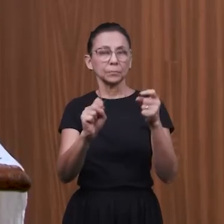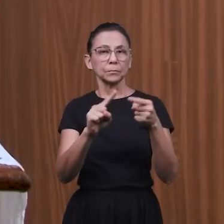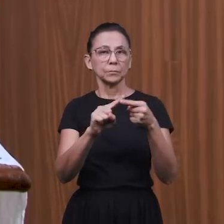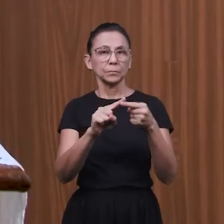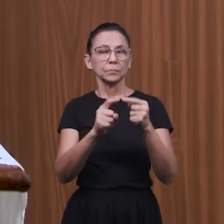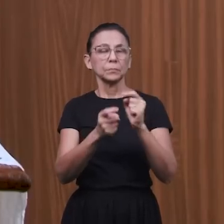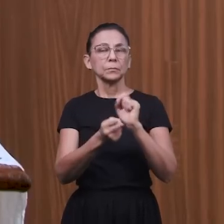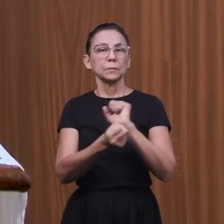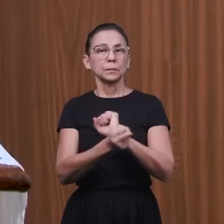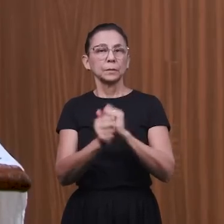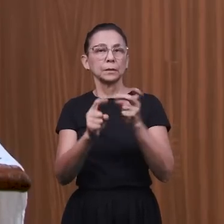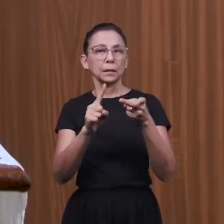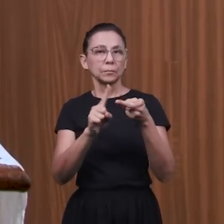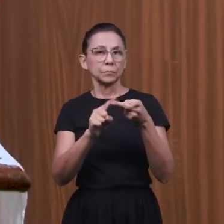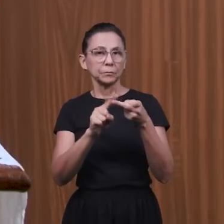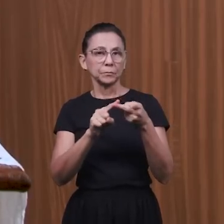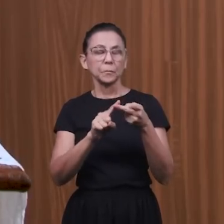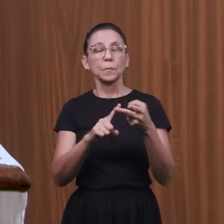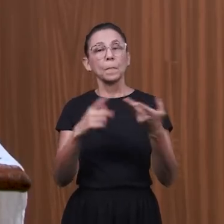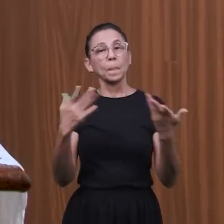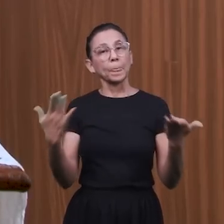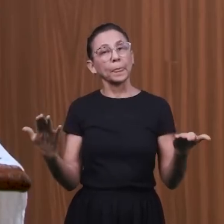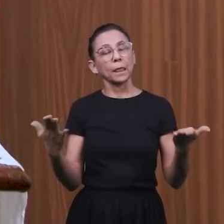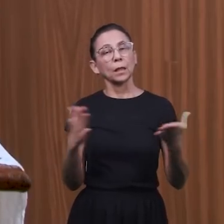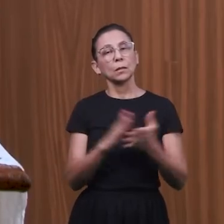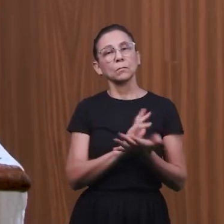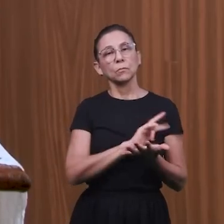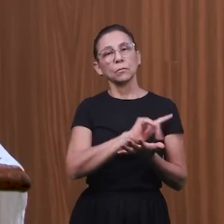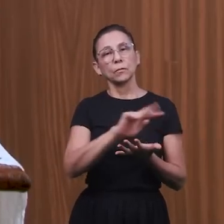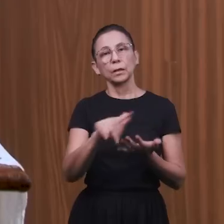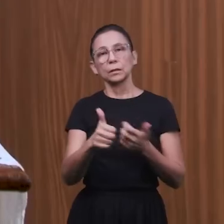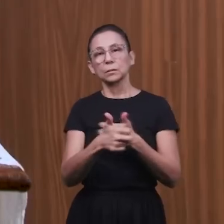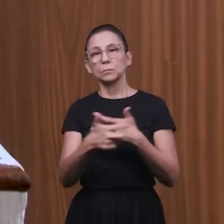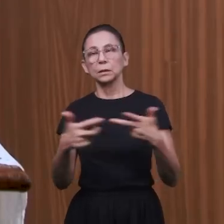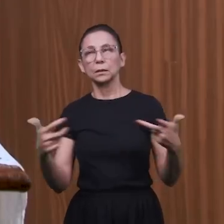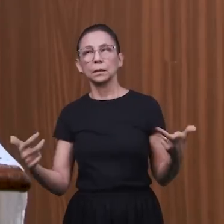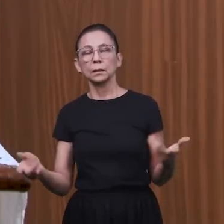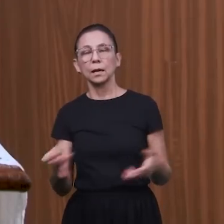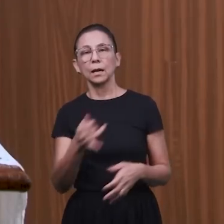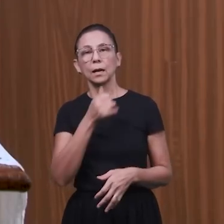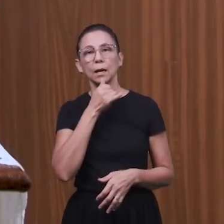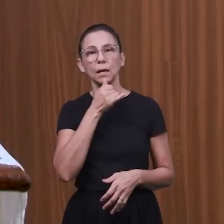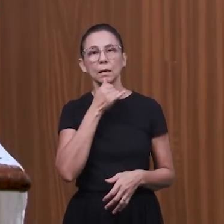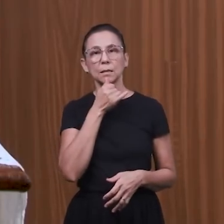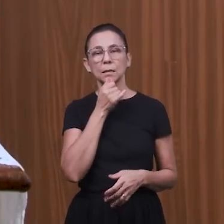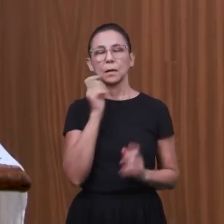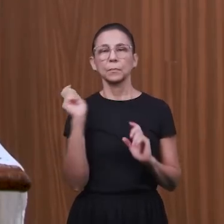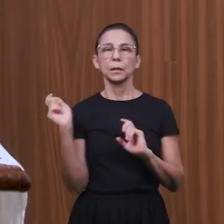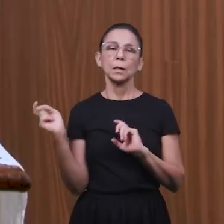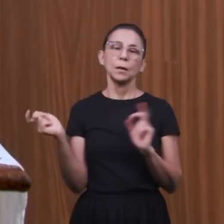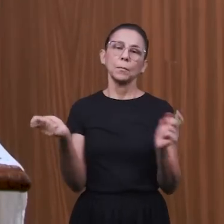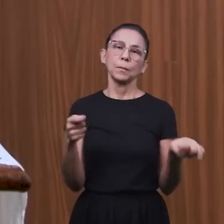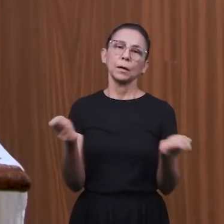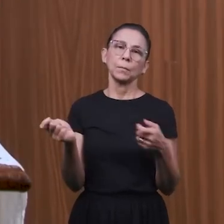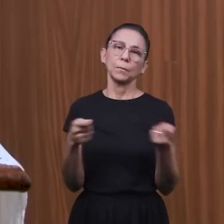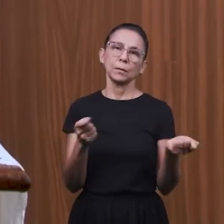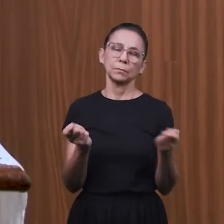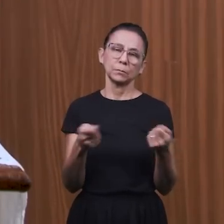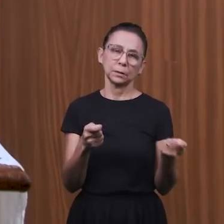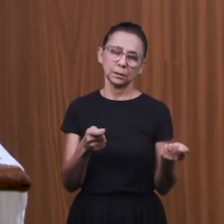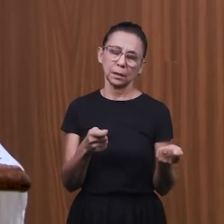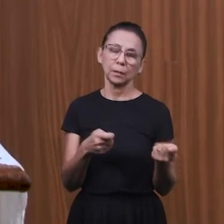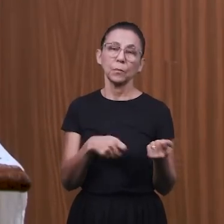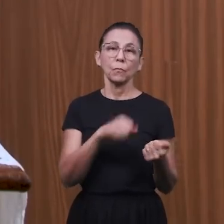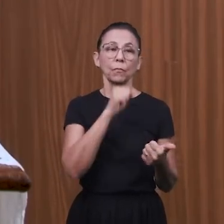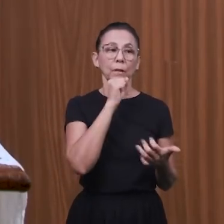ver através de símbolos, tipologias, através de figuras. Por exemplo, todas as vezes que você